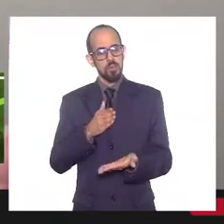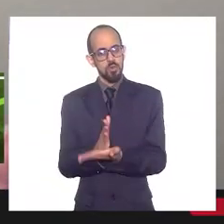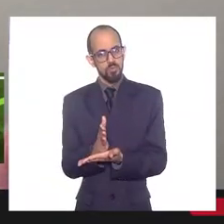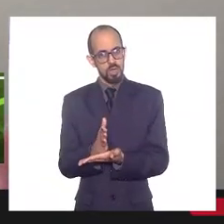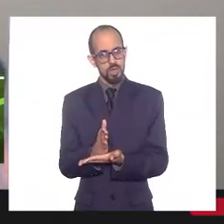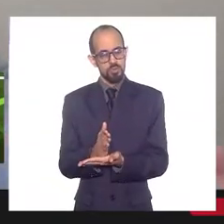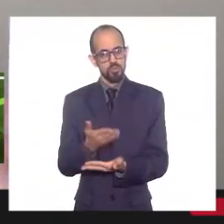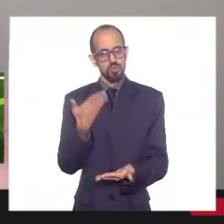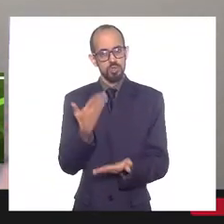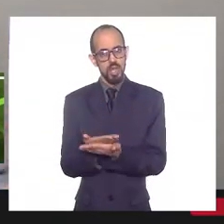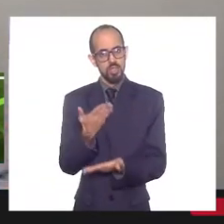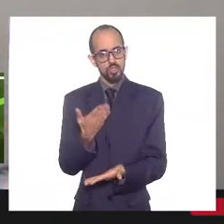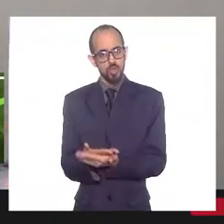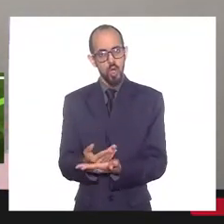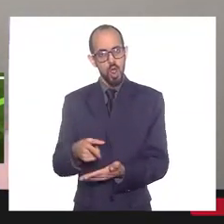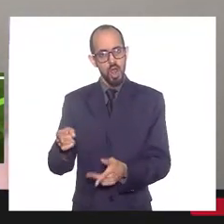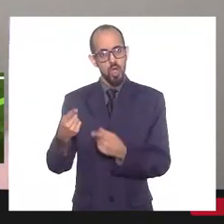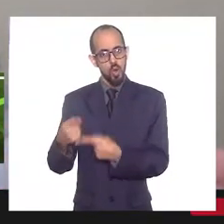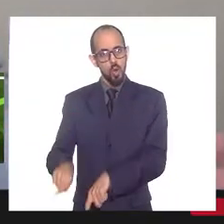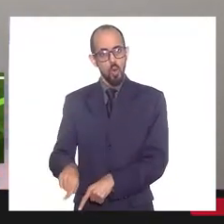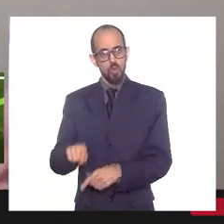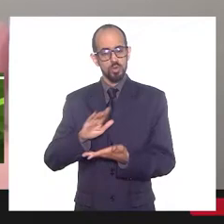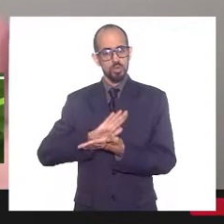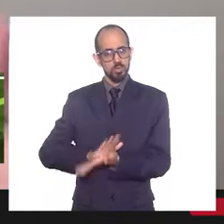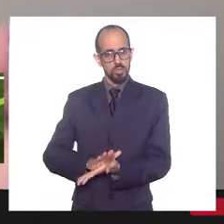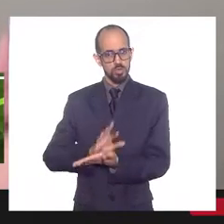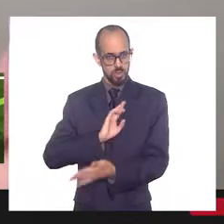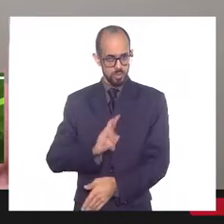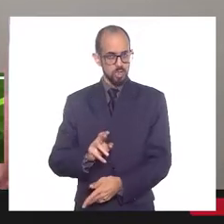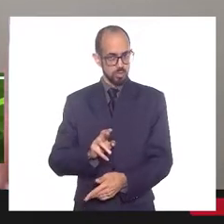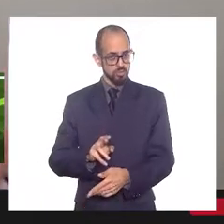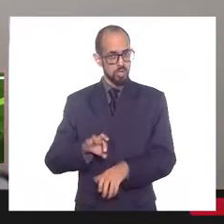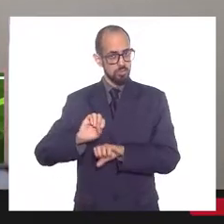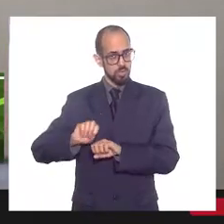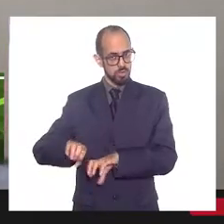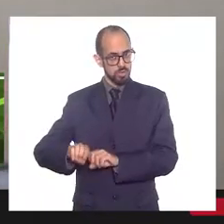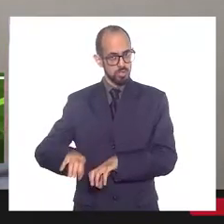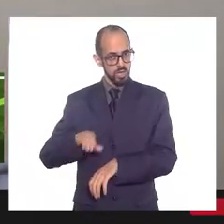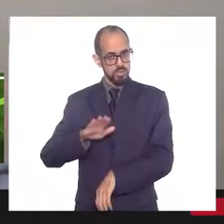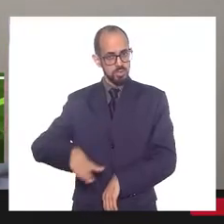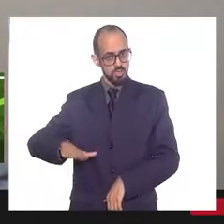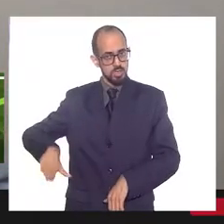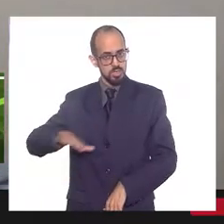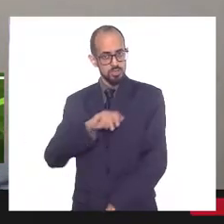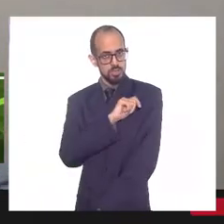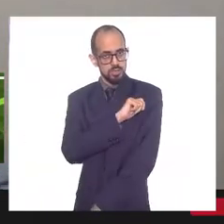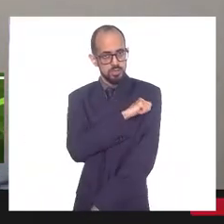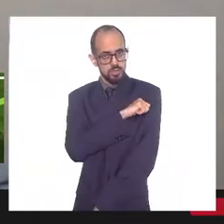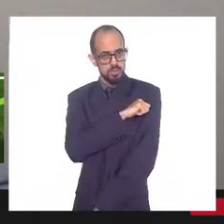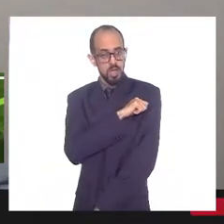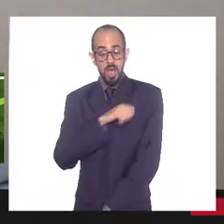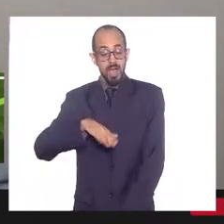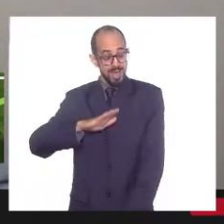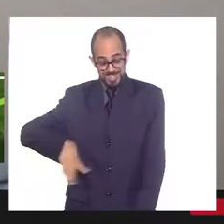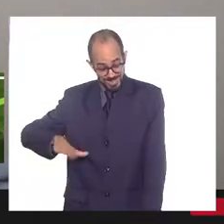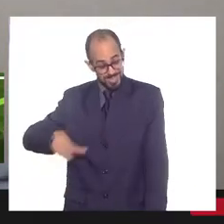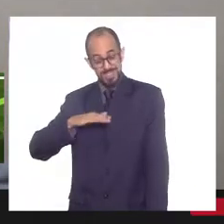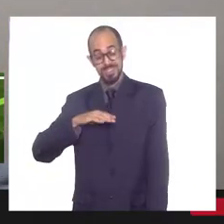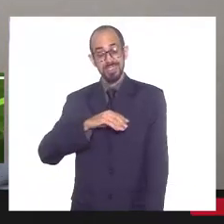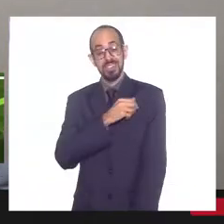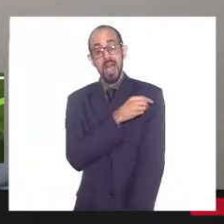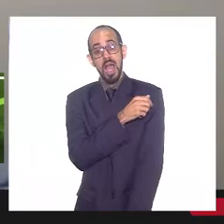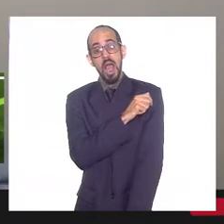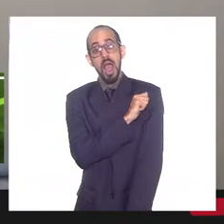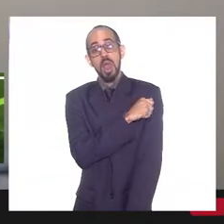mãe Margaret uma base da formação na base da formação das nossas crianças adolescentes e tal qual como vossa excelência mata